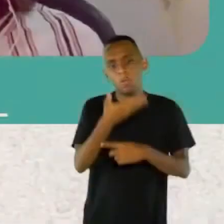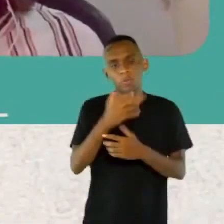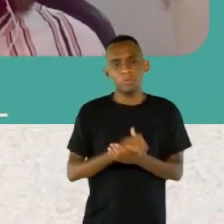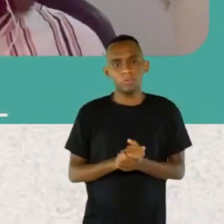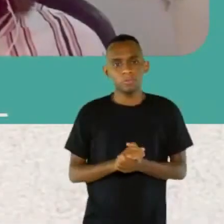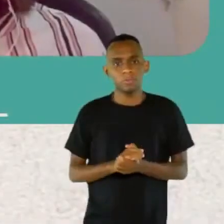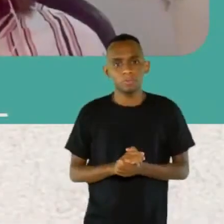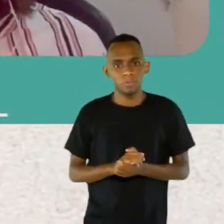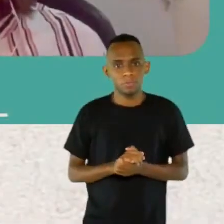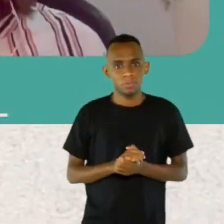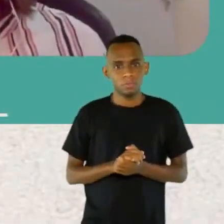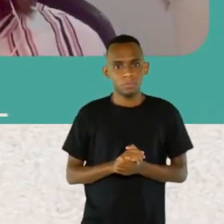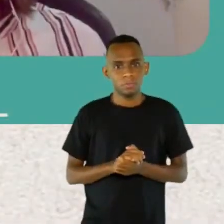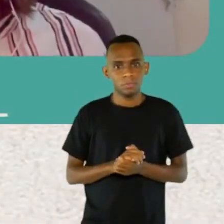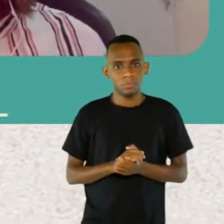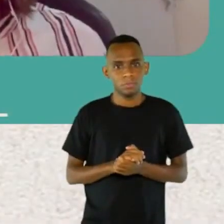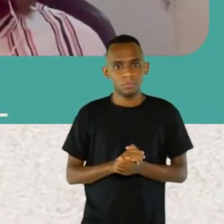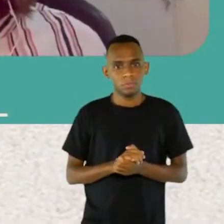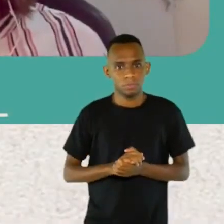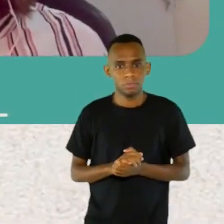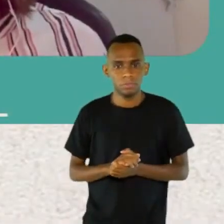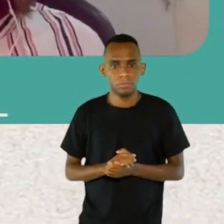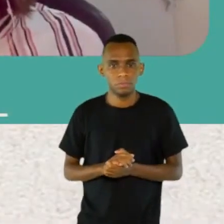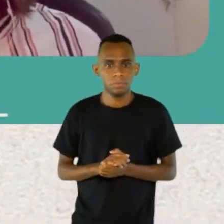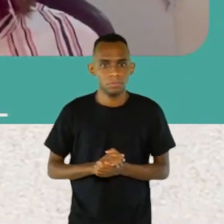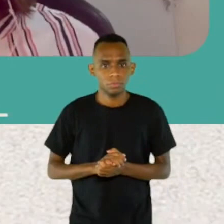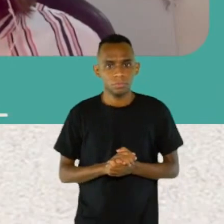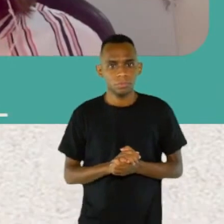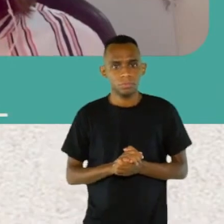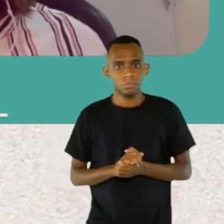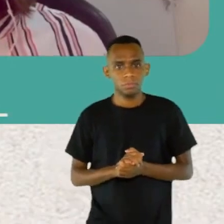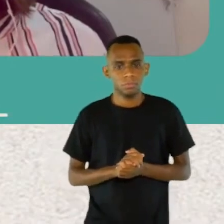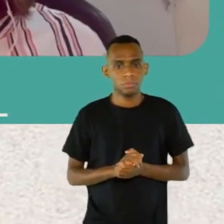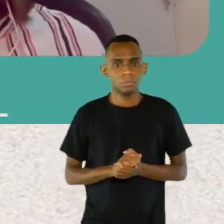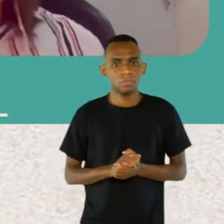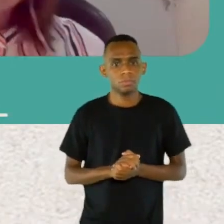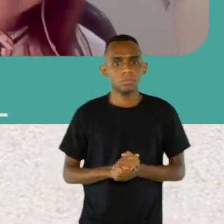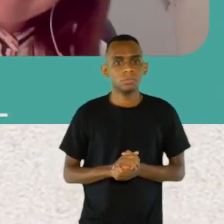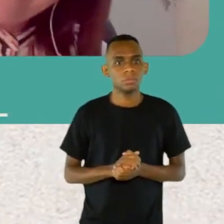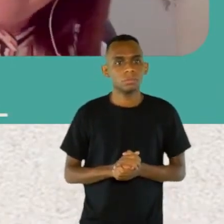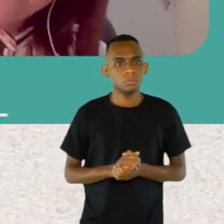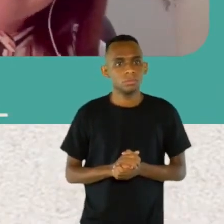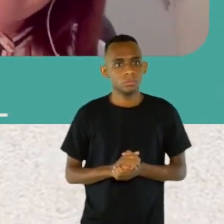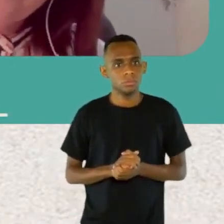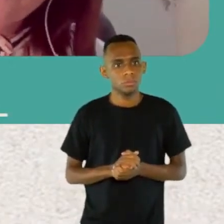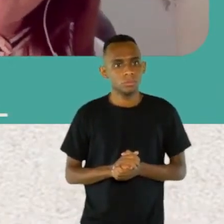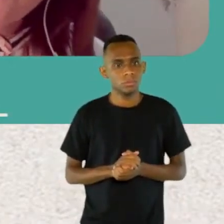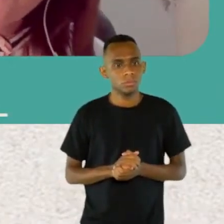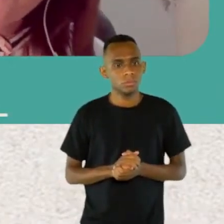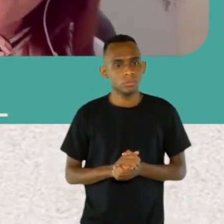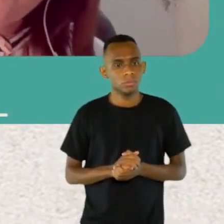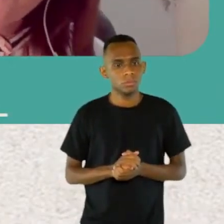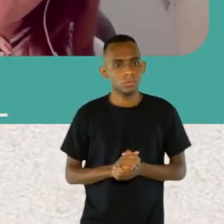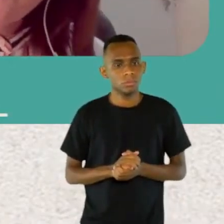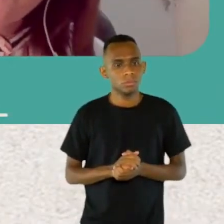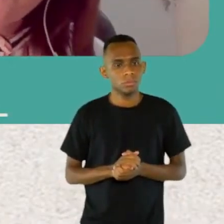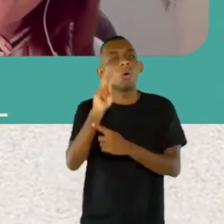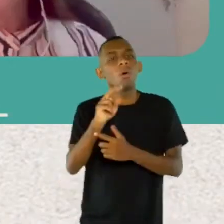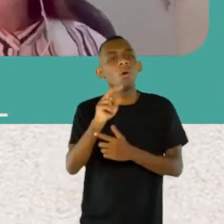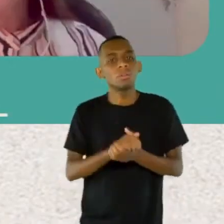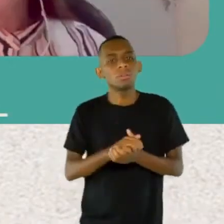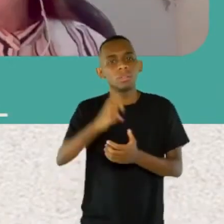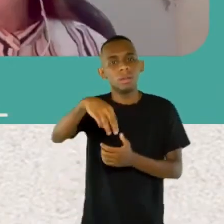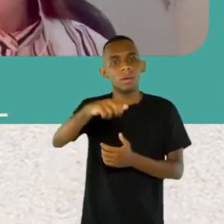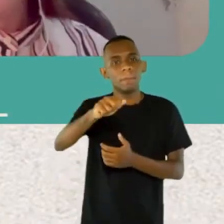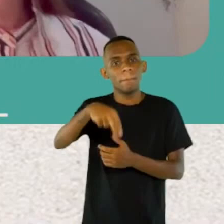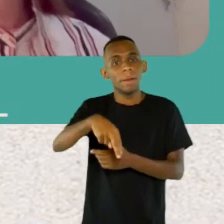Patrícia, dá uma localizada. Aqui é a Manu. A filha de Afonso está ao seu lado. Oi, Manu! Manu, você